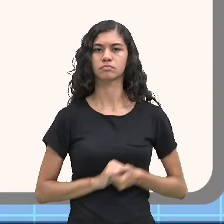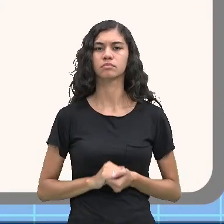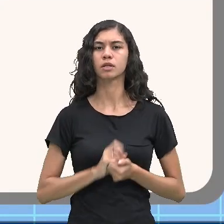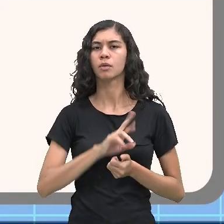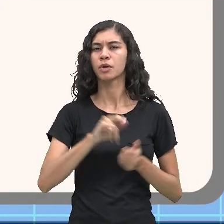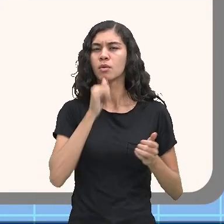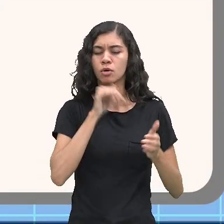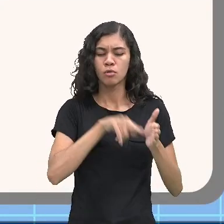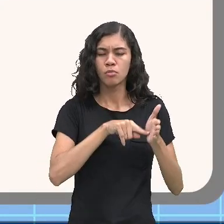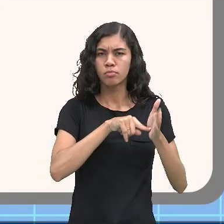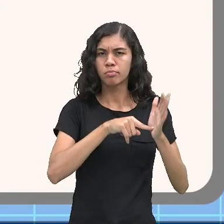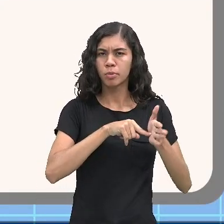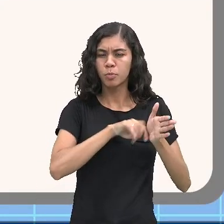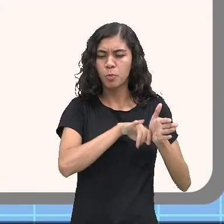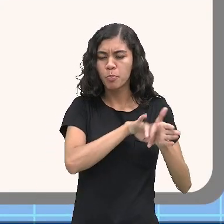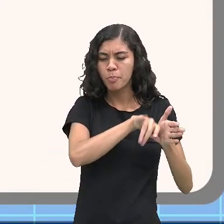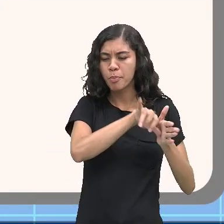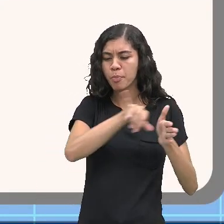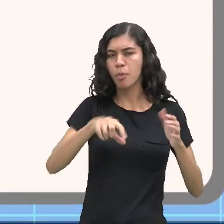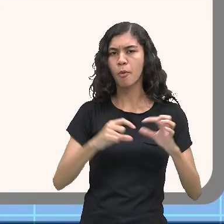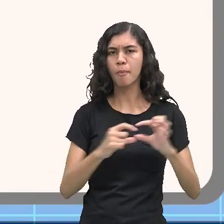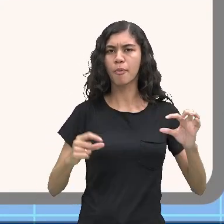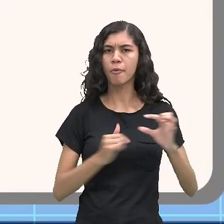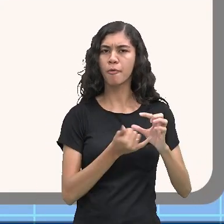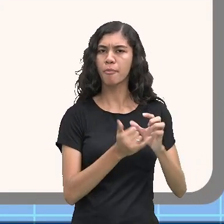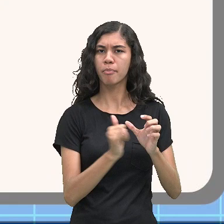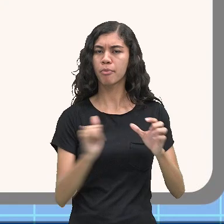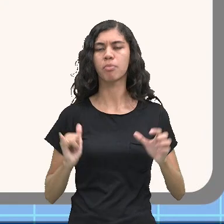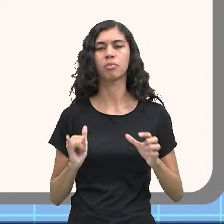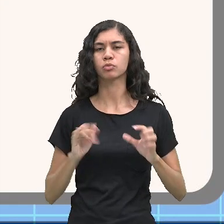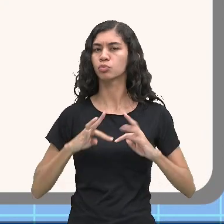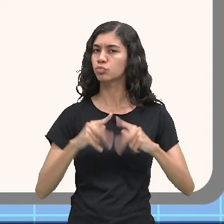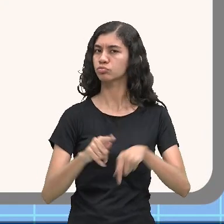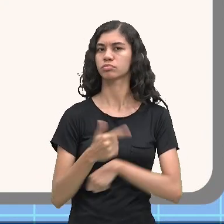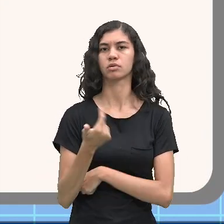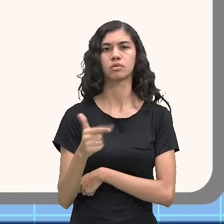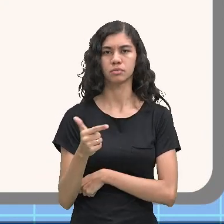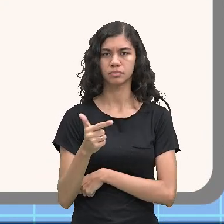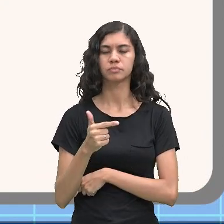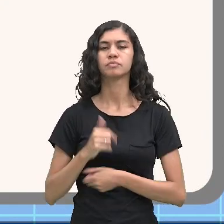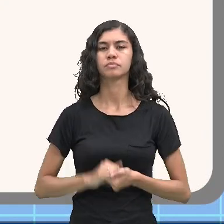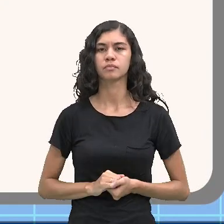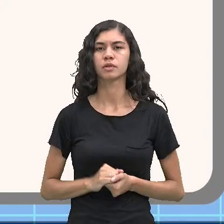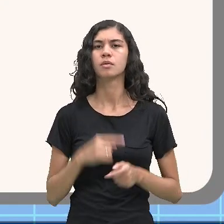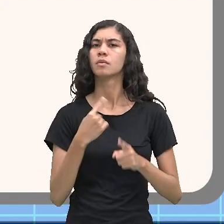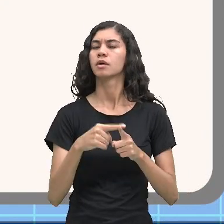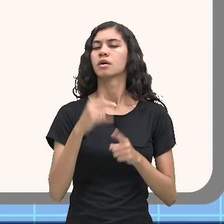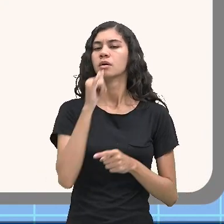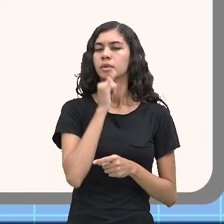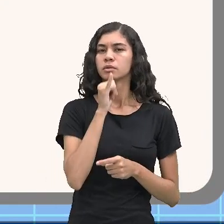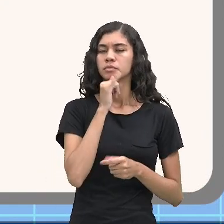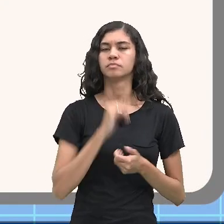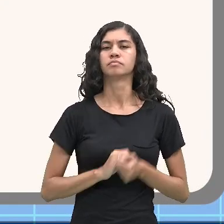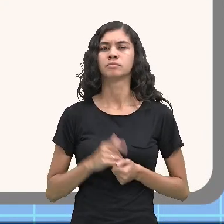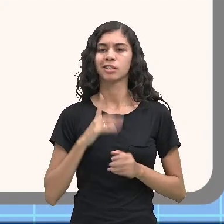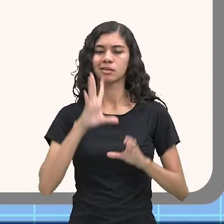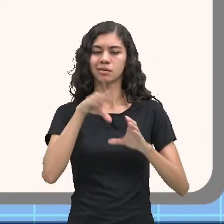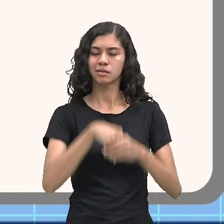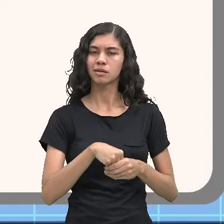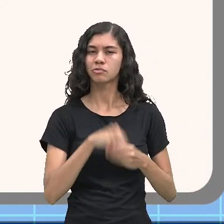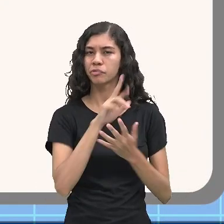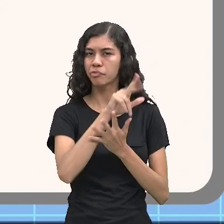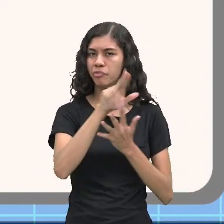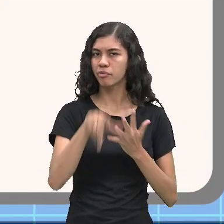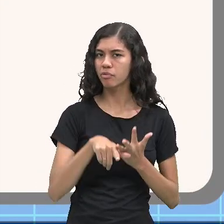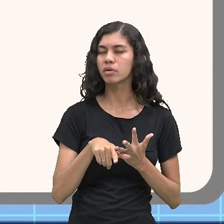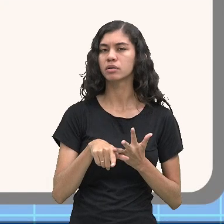toda a potência gerada no circuito elétrico externo. Isso se justifica pelos condutores que constituem o gerador, fazendo